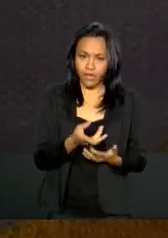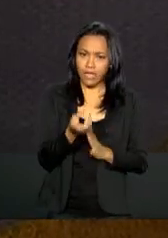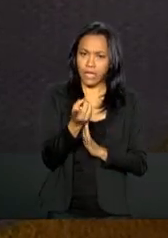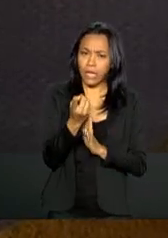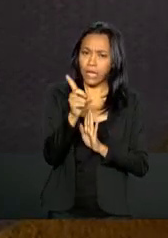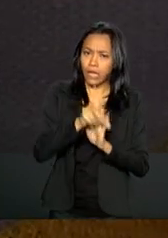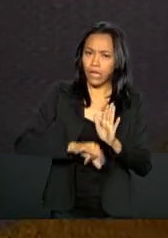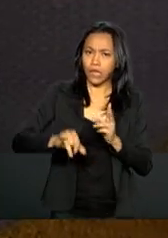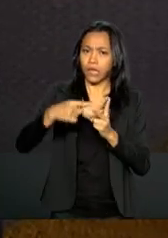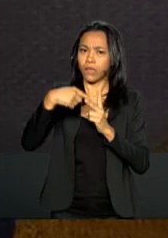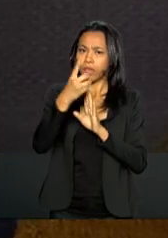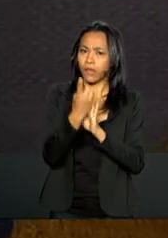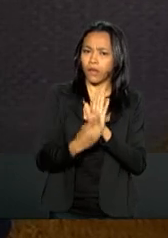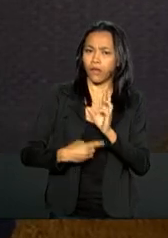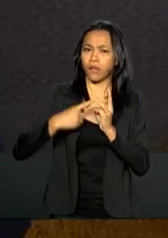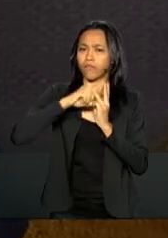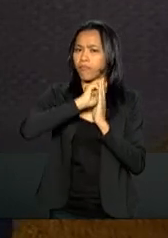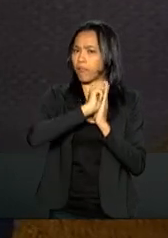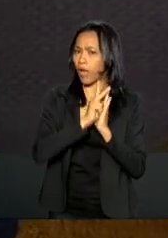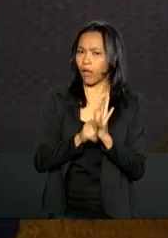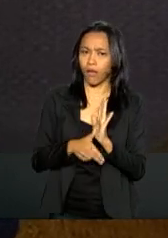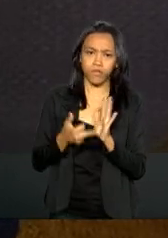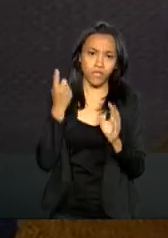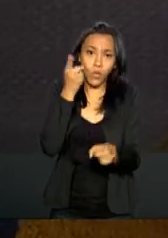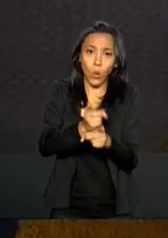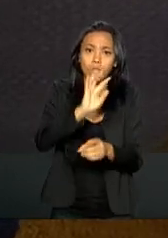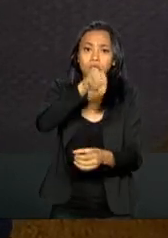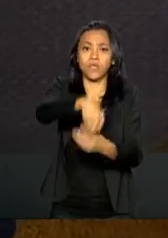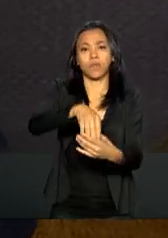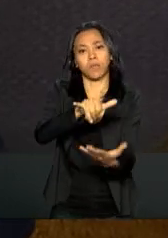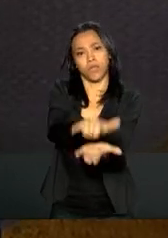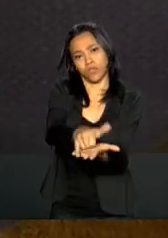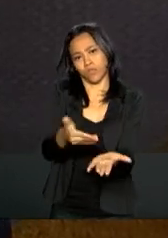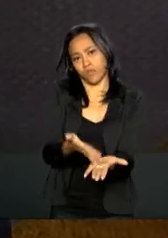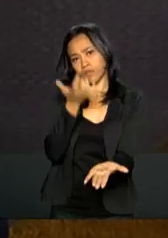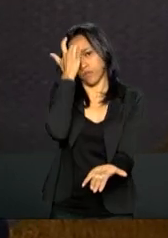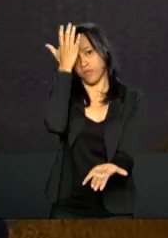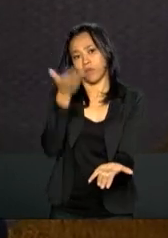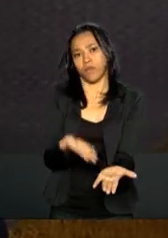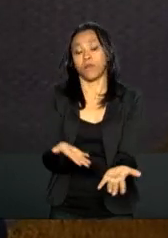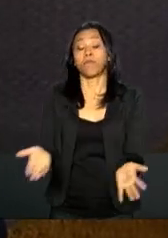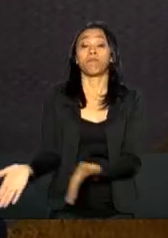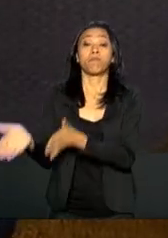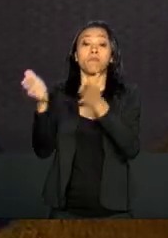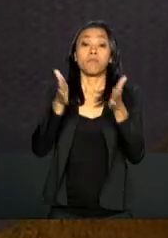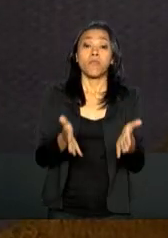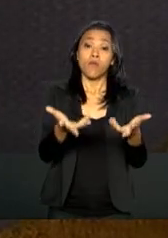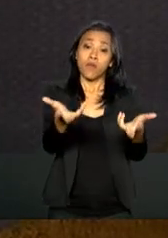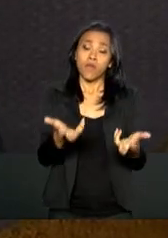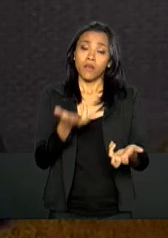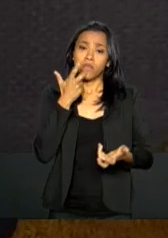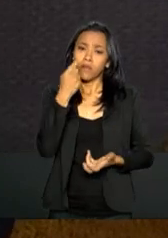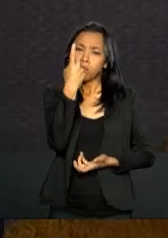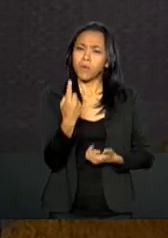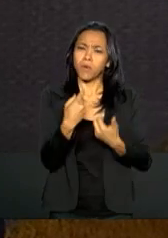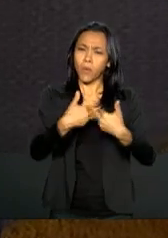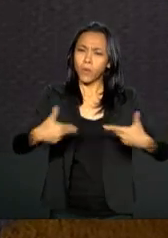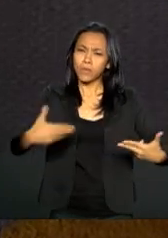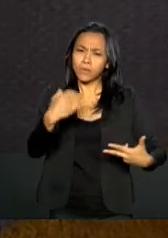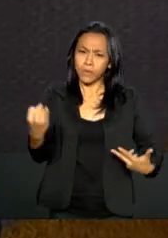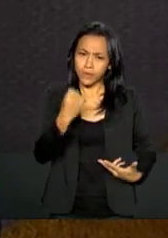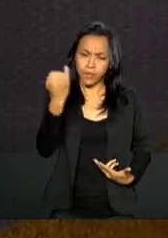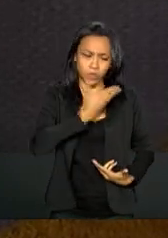por estes dois por esses dois fatores mas também eu quero registrar uma coisa aqui muito importante aos companheiros amigos meus